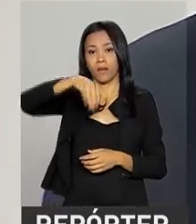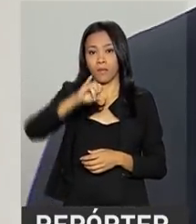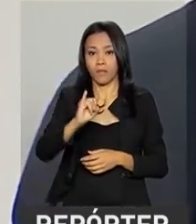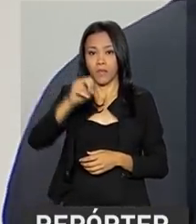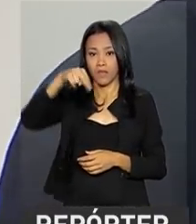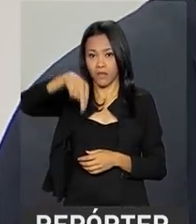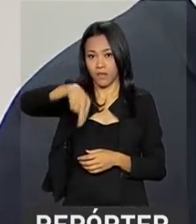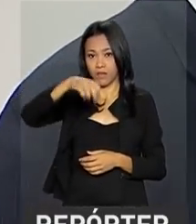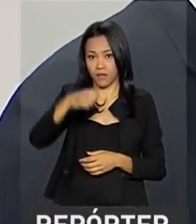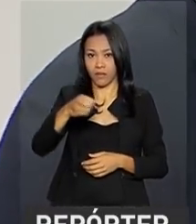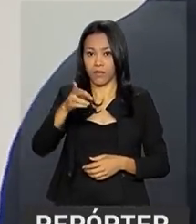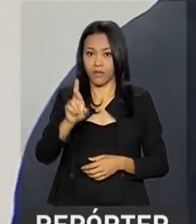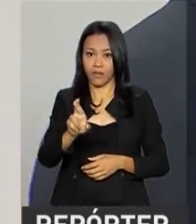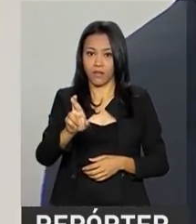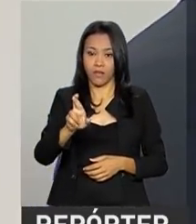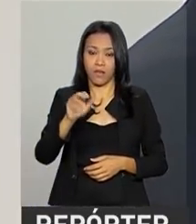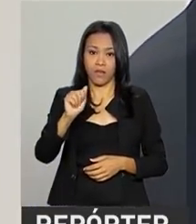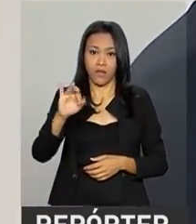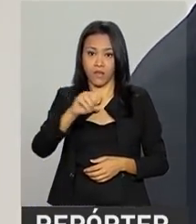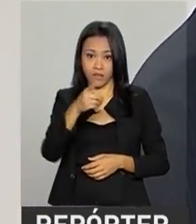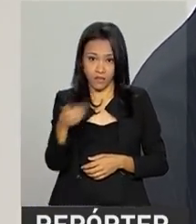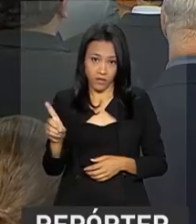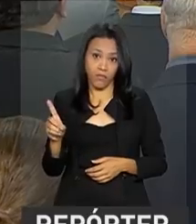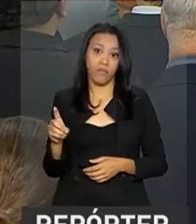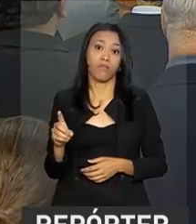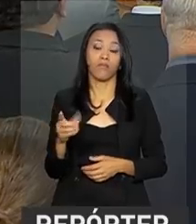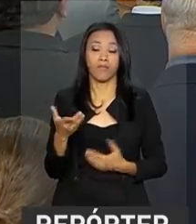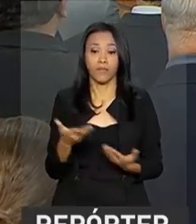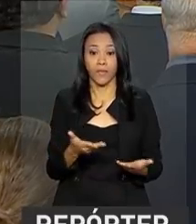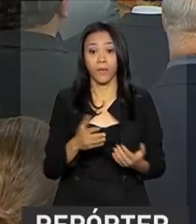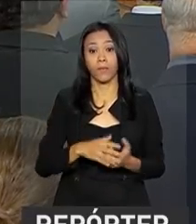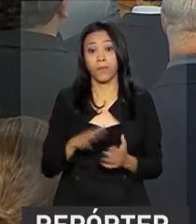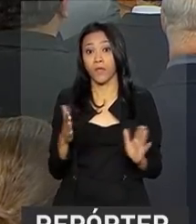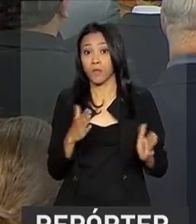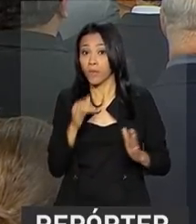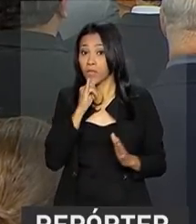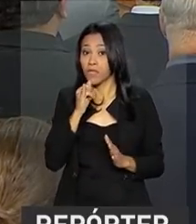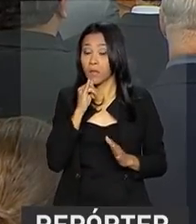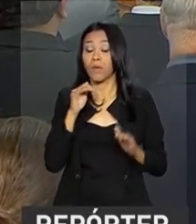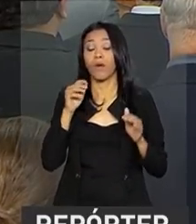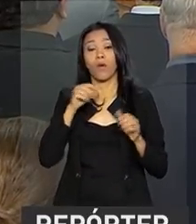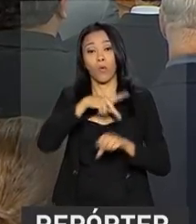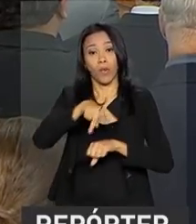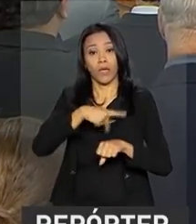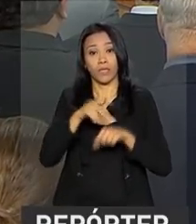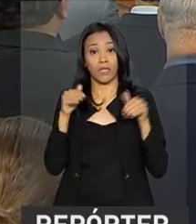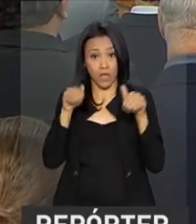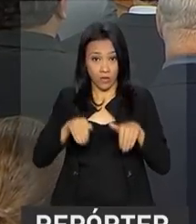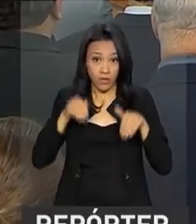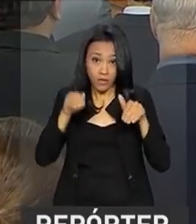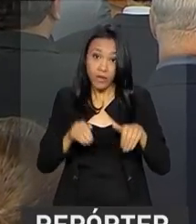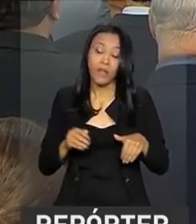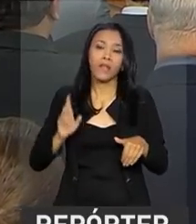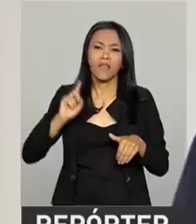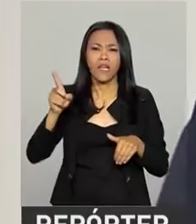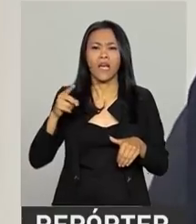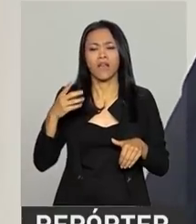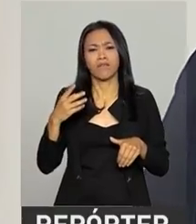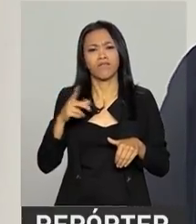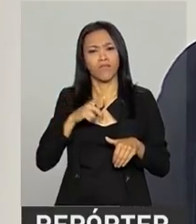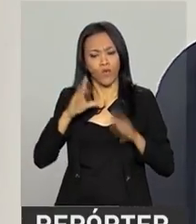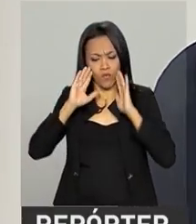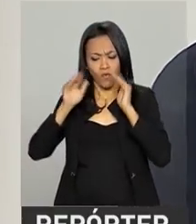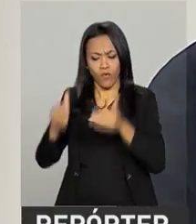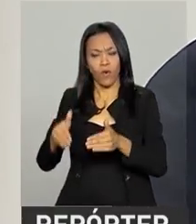comercial uma menina leva em média no país dez anos quando a austrália é um país é minerador também